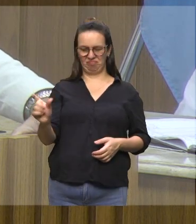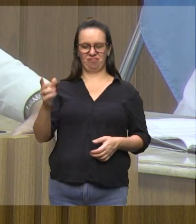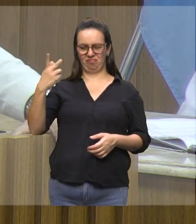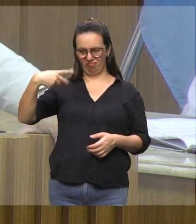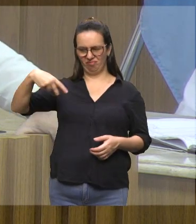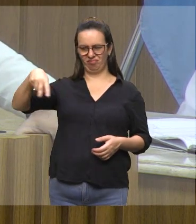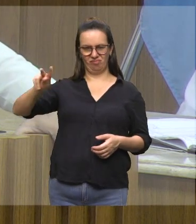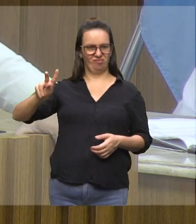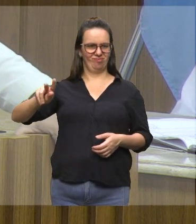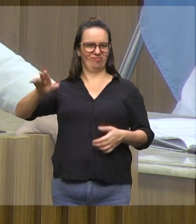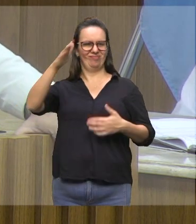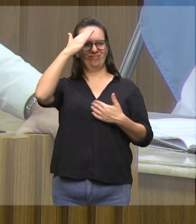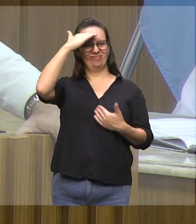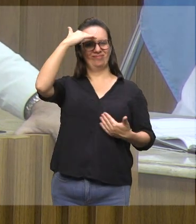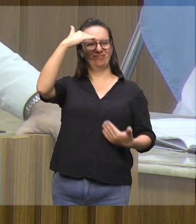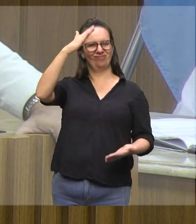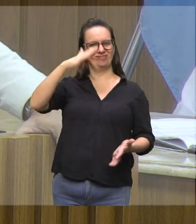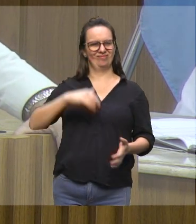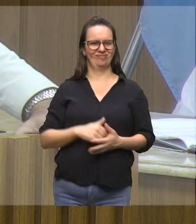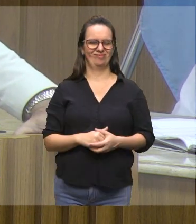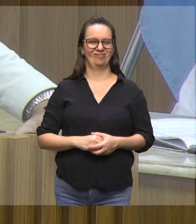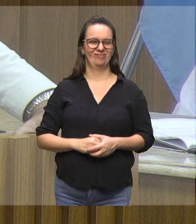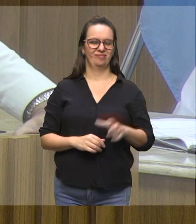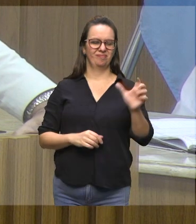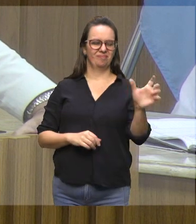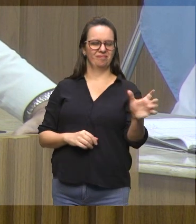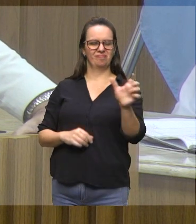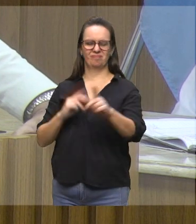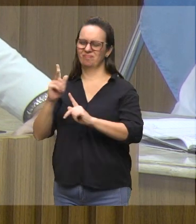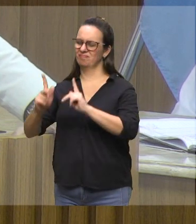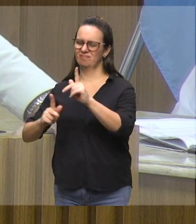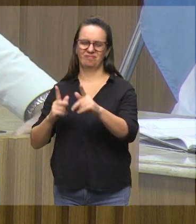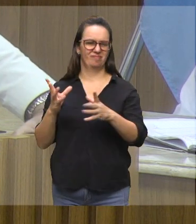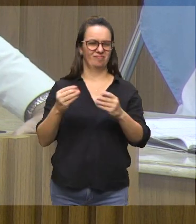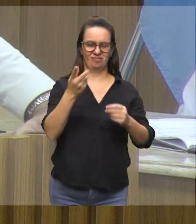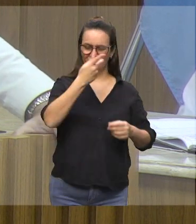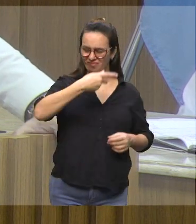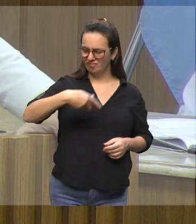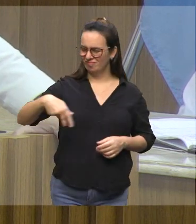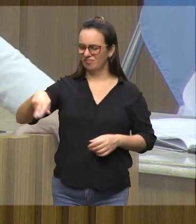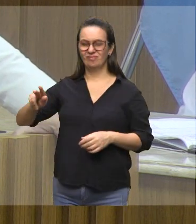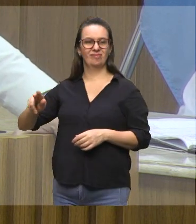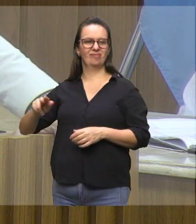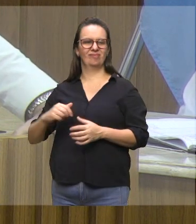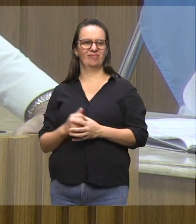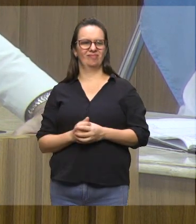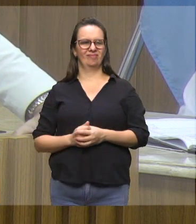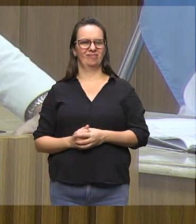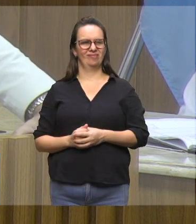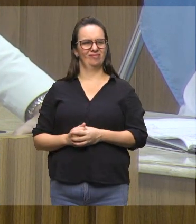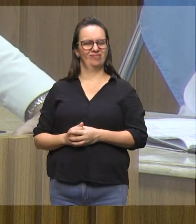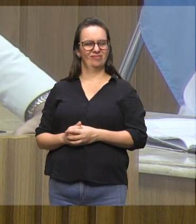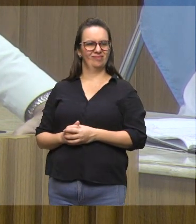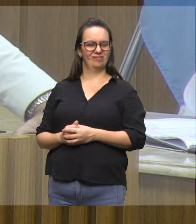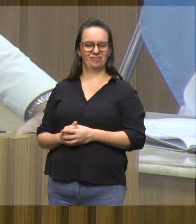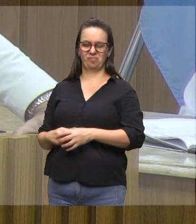a população assisense que abraçou essa causa. O estádio maravilhoso, parabéns,